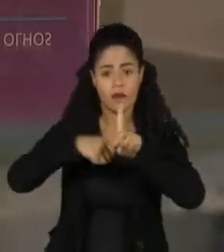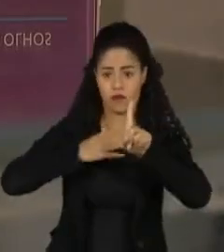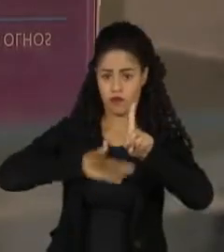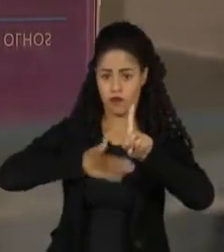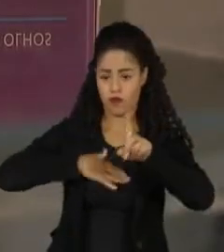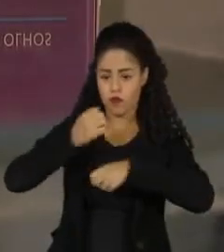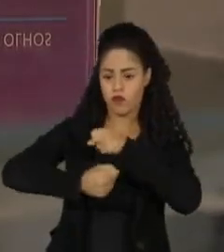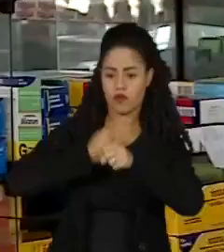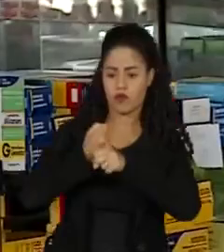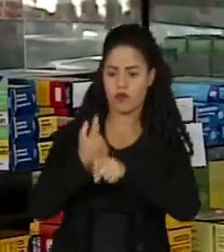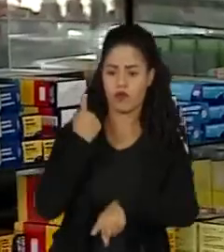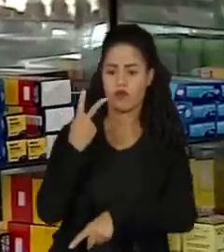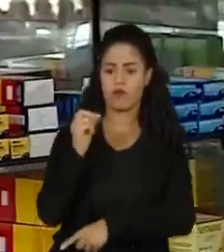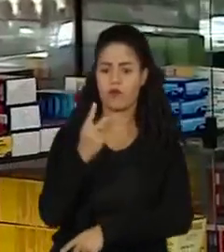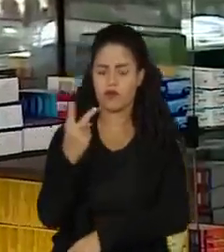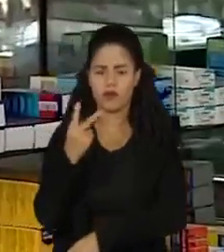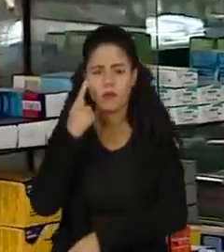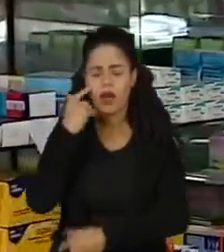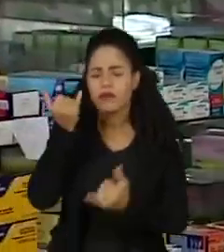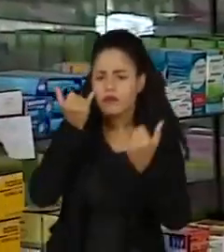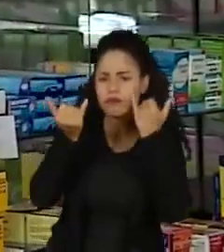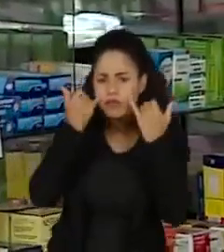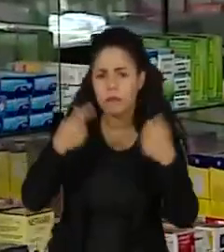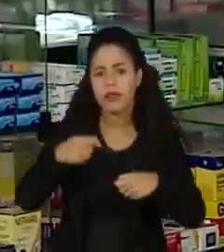mas prometeu analisar as informações apresentadas pelo setor